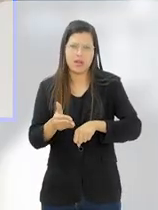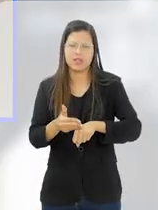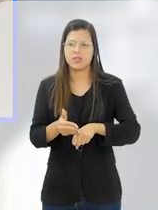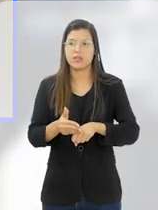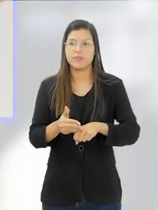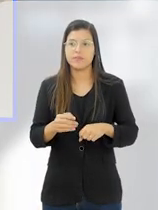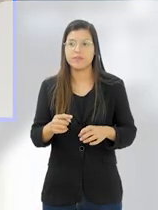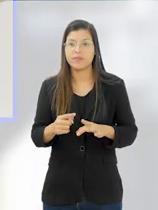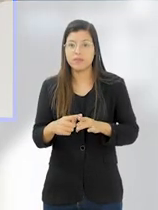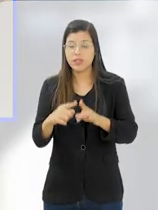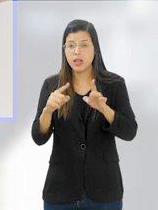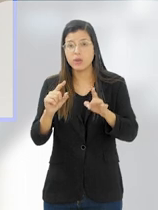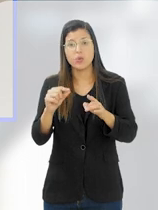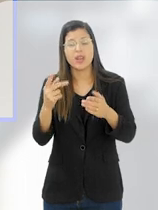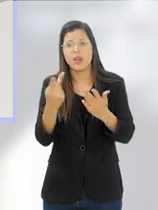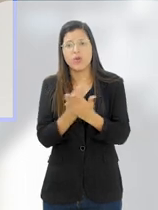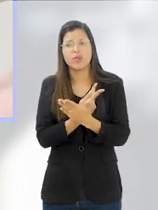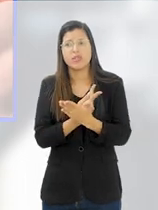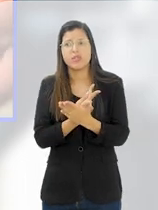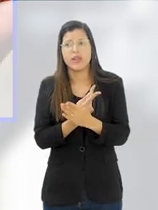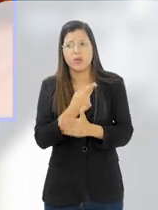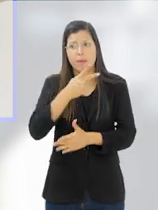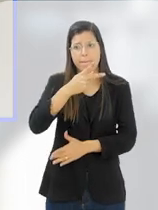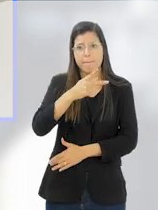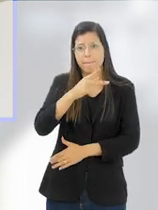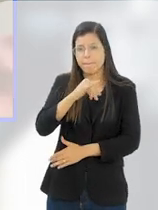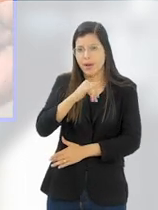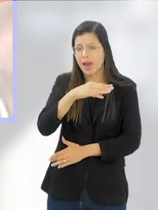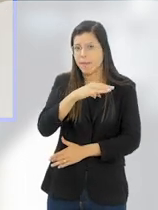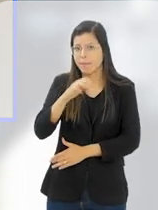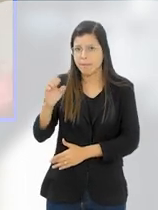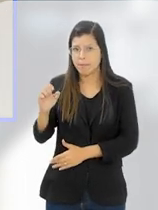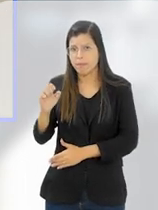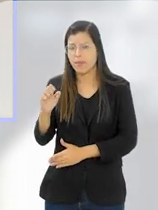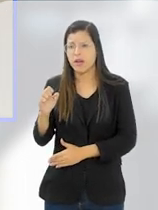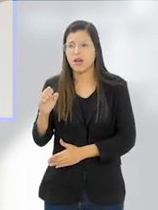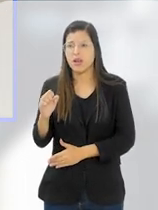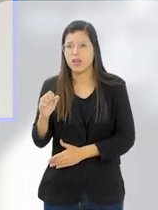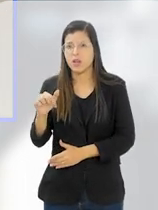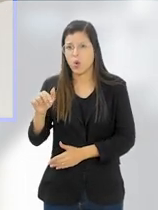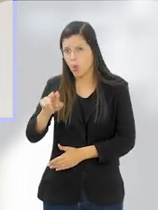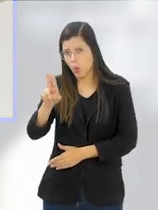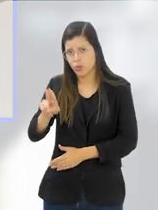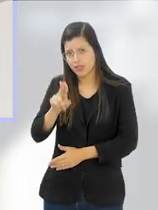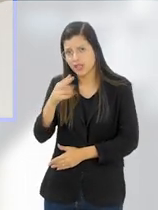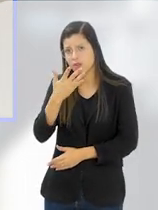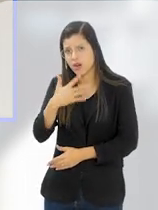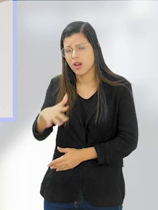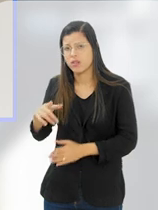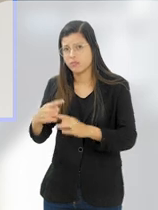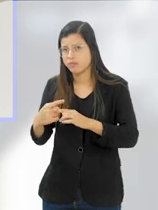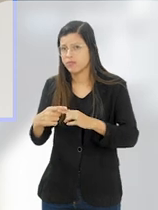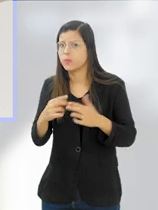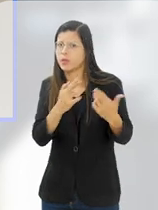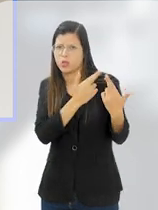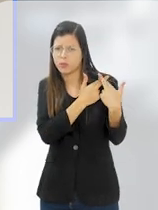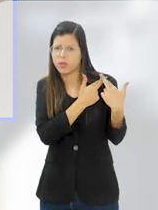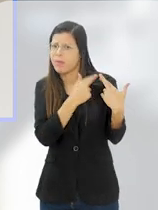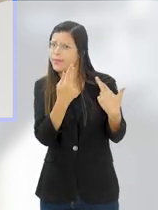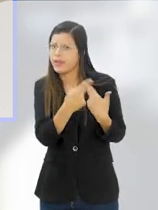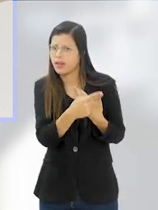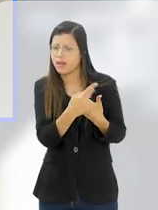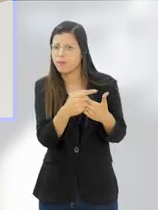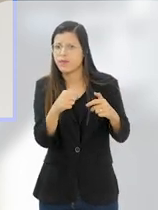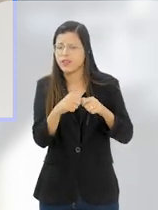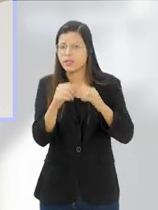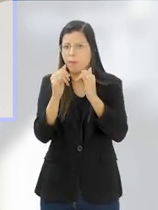prática. Mas isso que está acontecendo, quer dizer, pais colocando crianças, porque obviamente a responsabilidade é deles, para